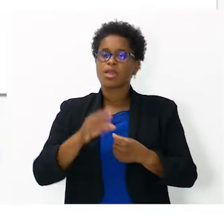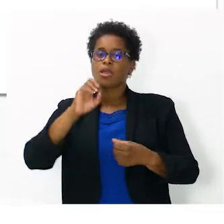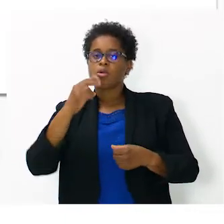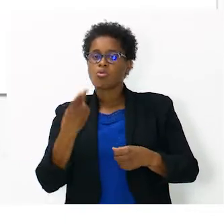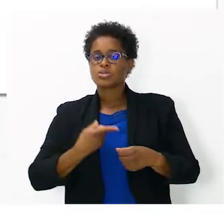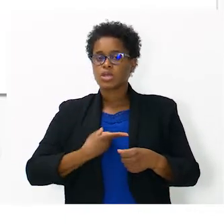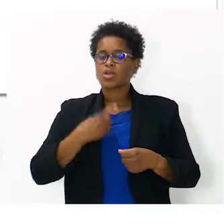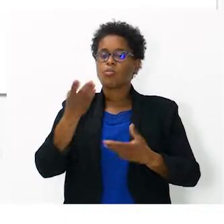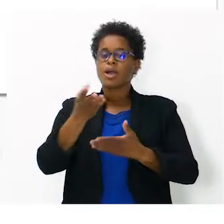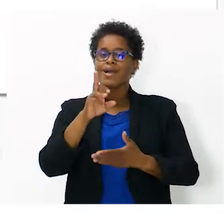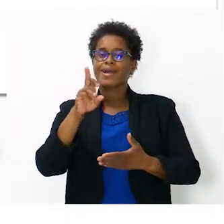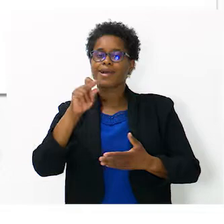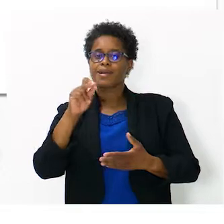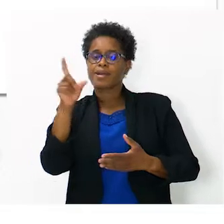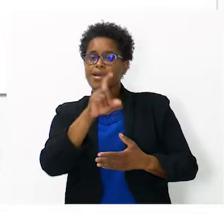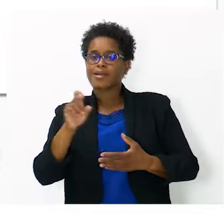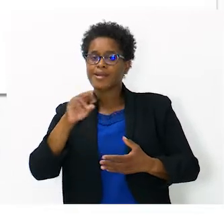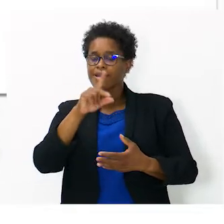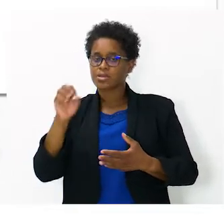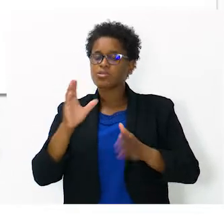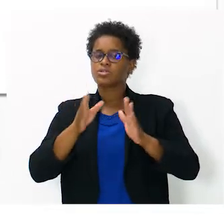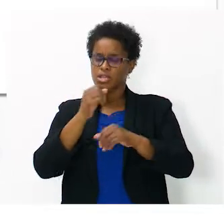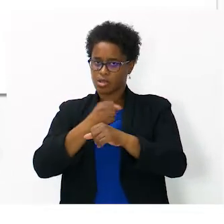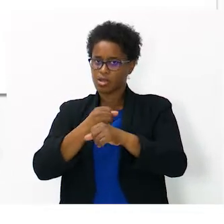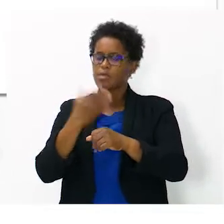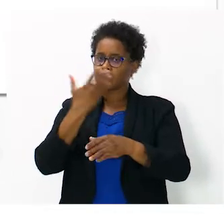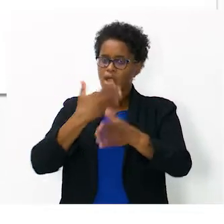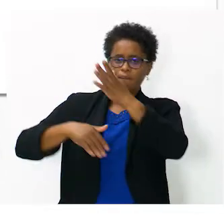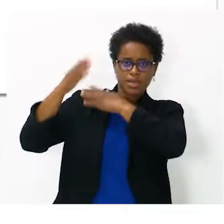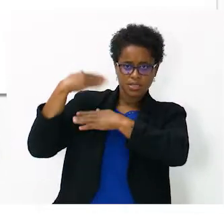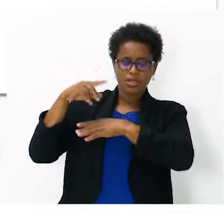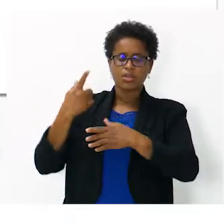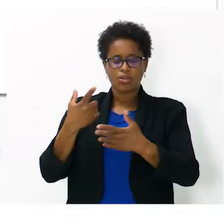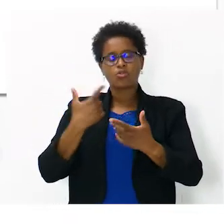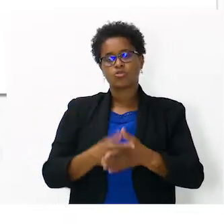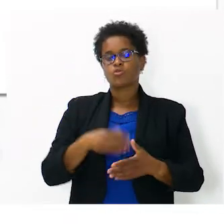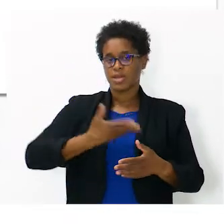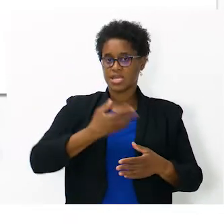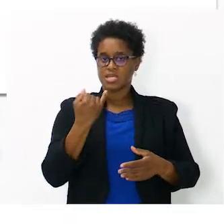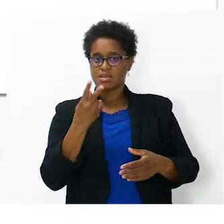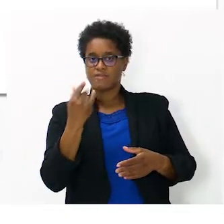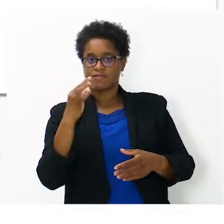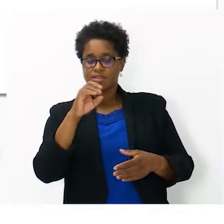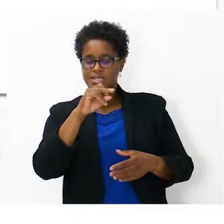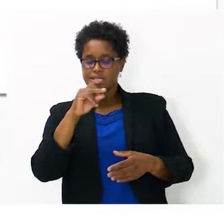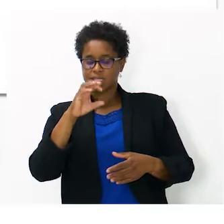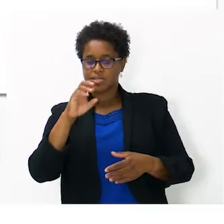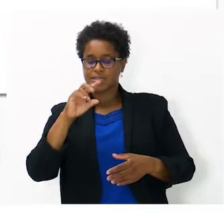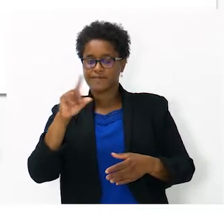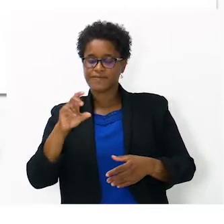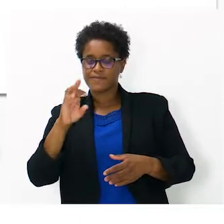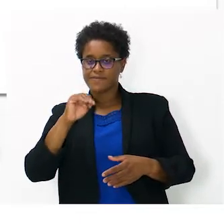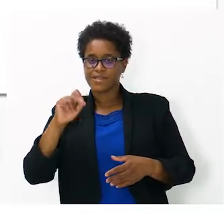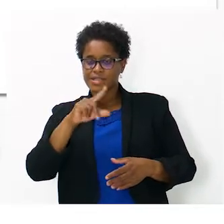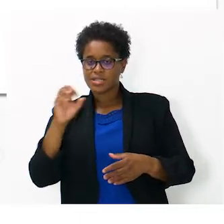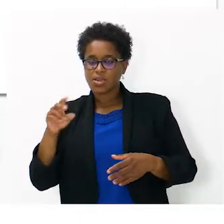ou seja, por uma razão já tínhamos visto na aula anterior, o que significa? É uma divisão entre as duas medidas.